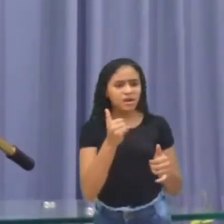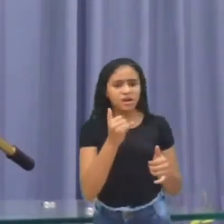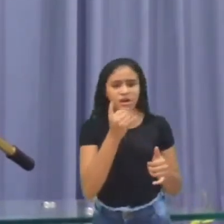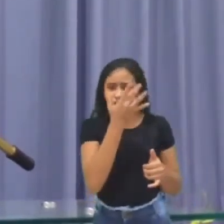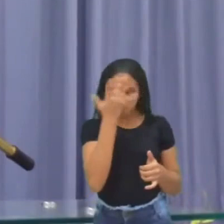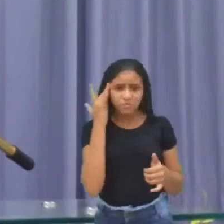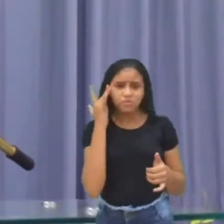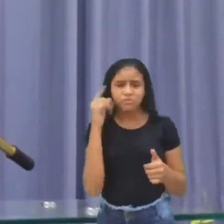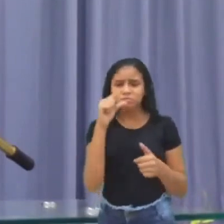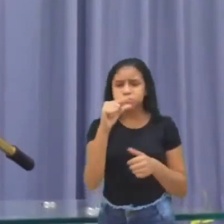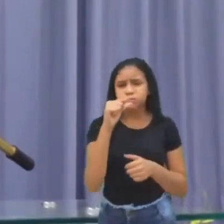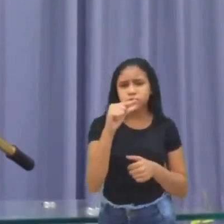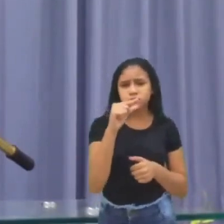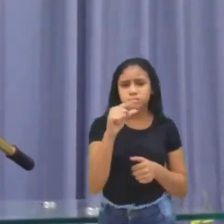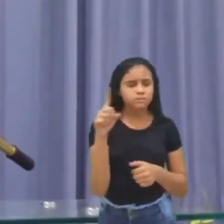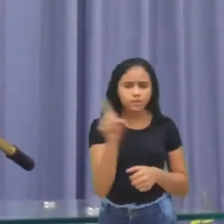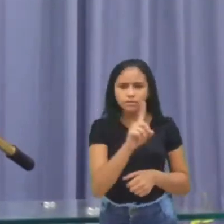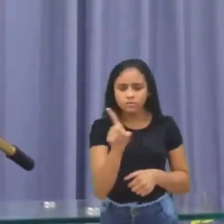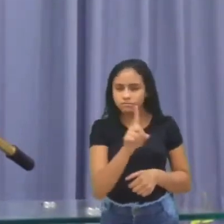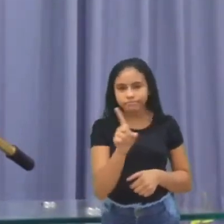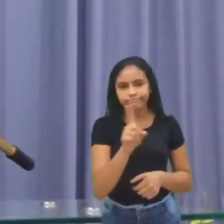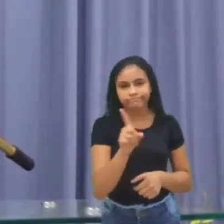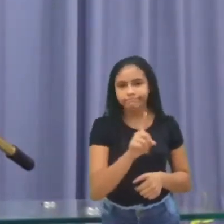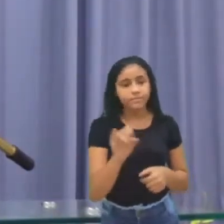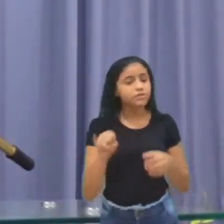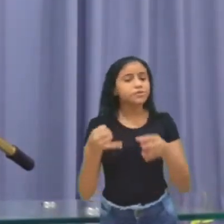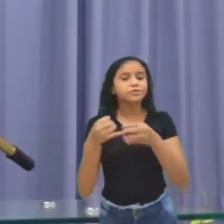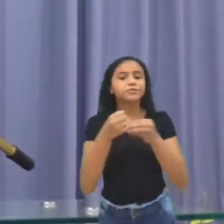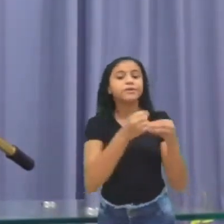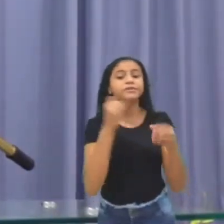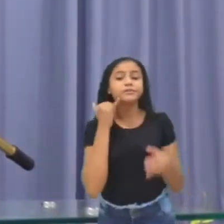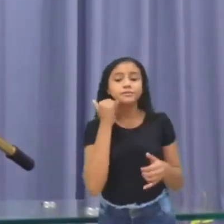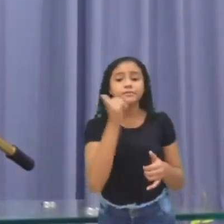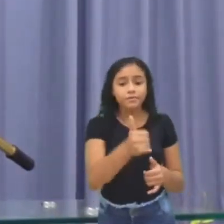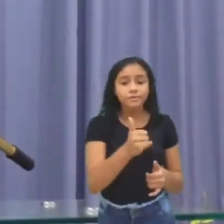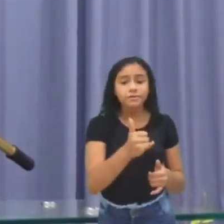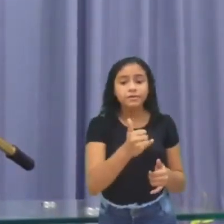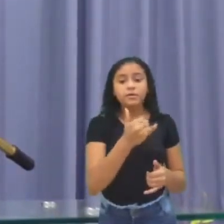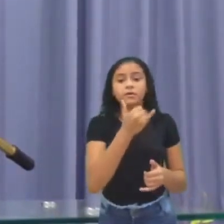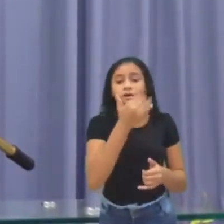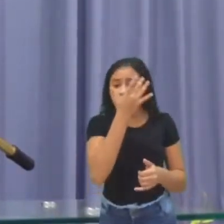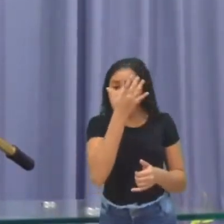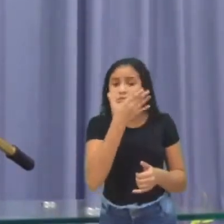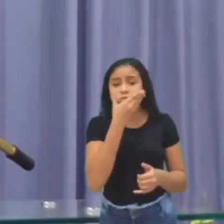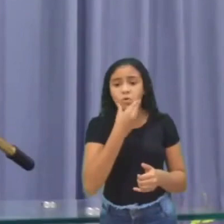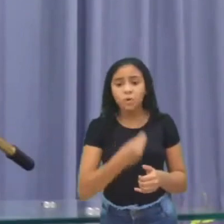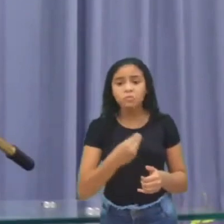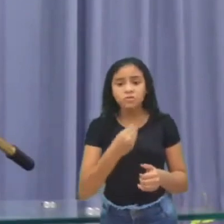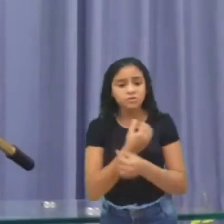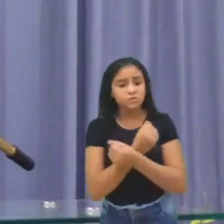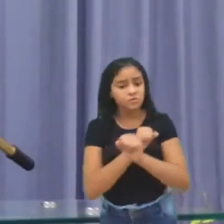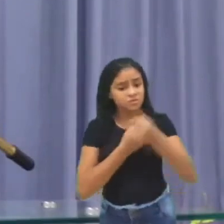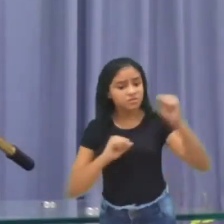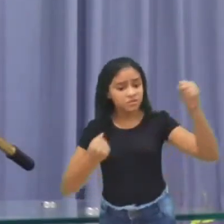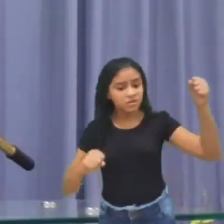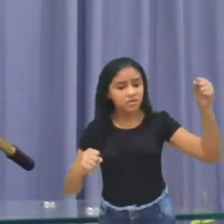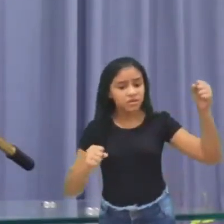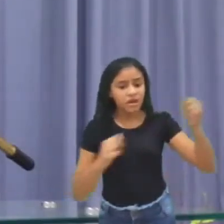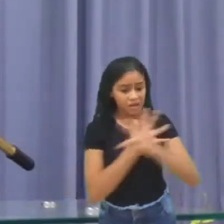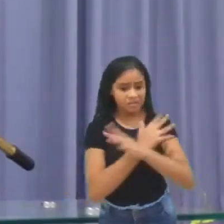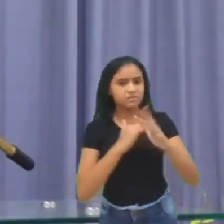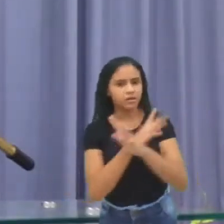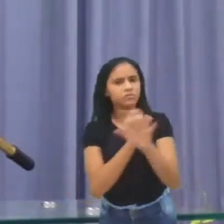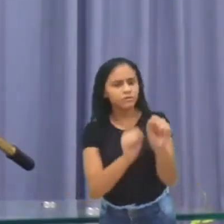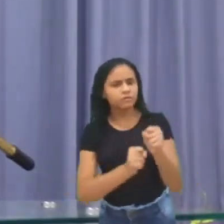são pigmeus. Não. Josué disse: olha, os homens são gigantes, as cidades são